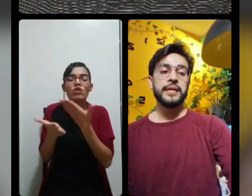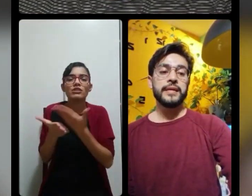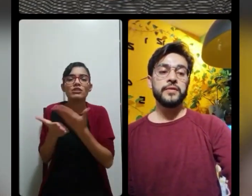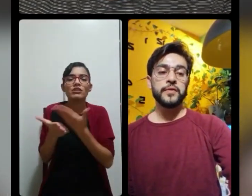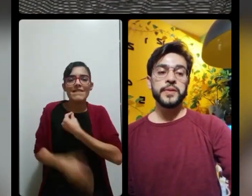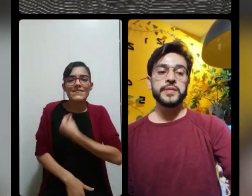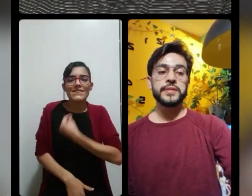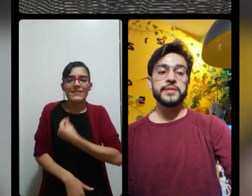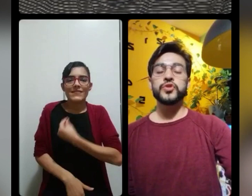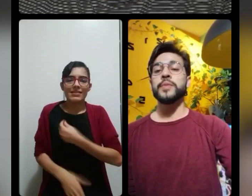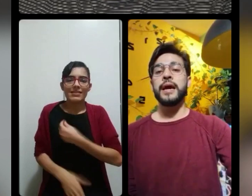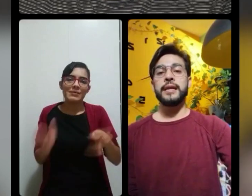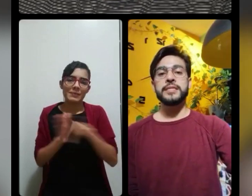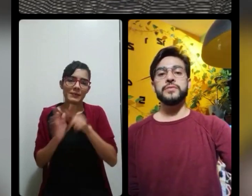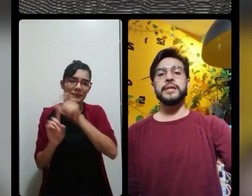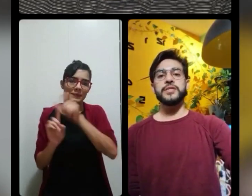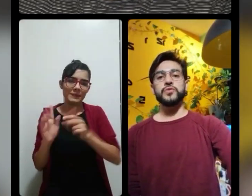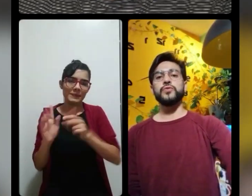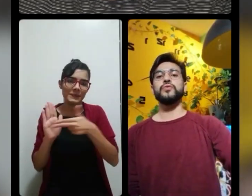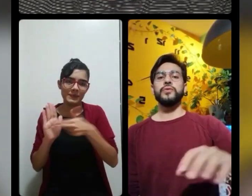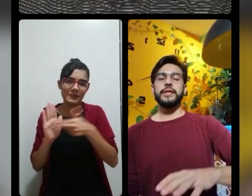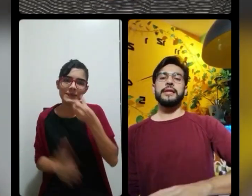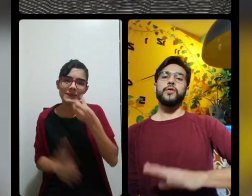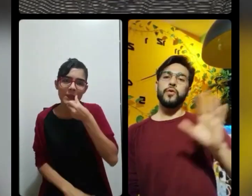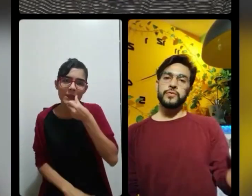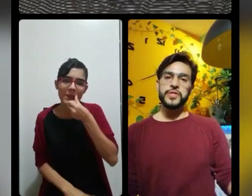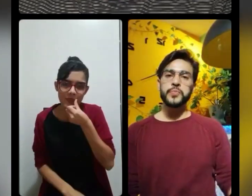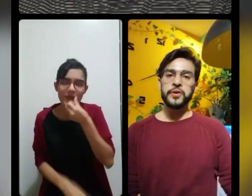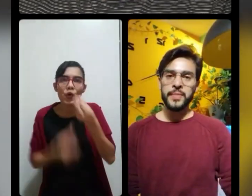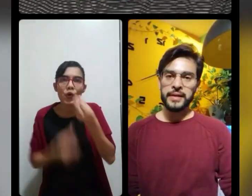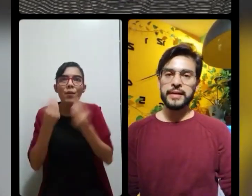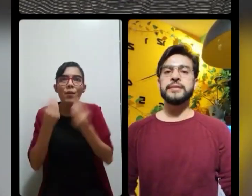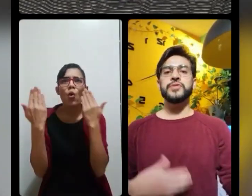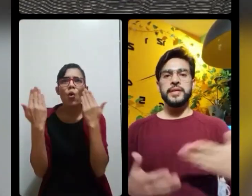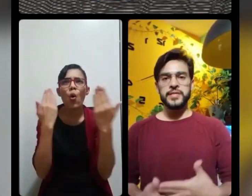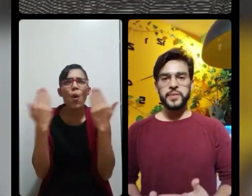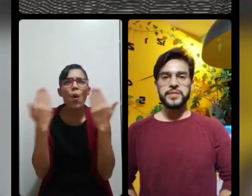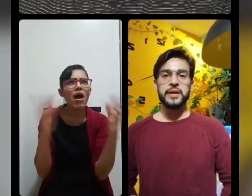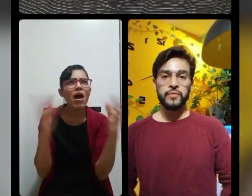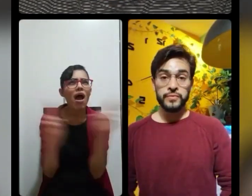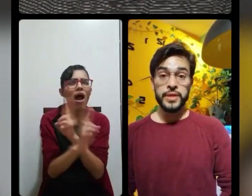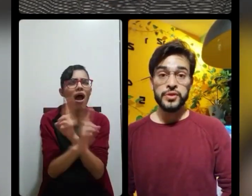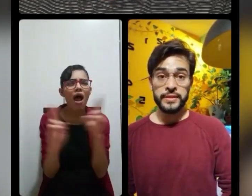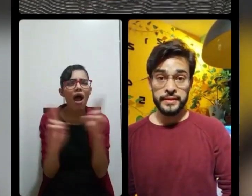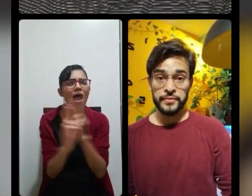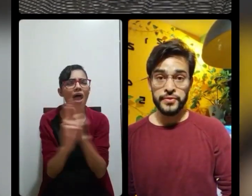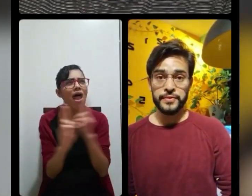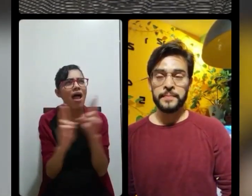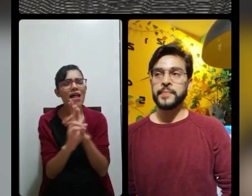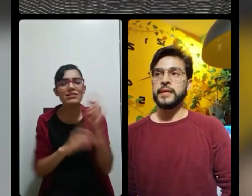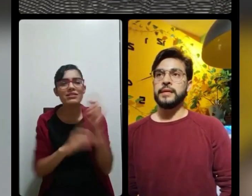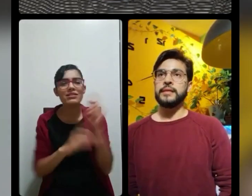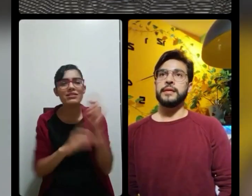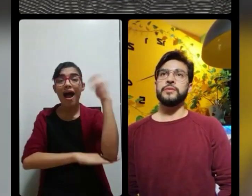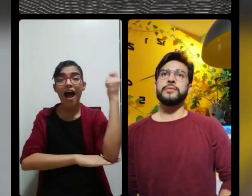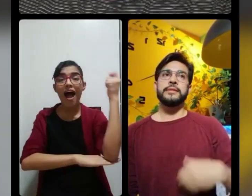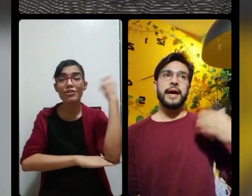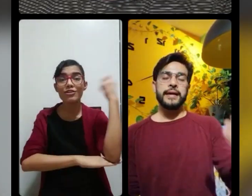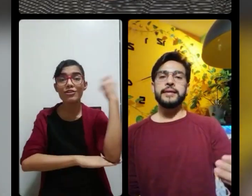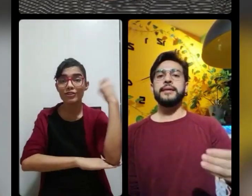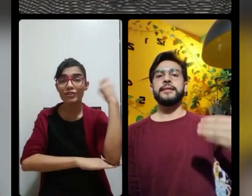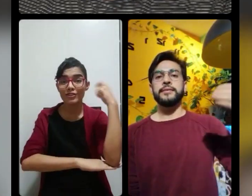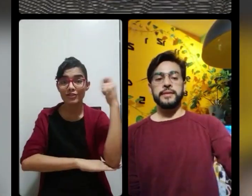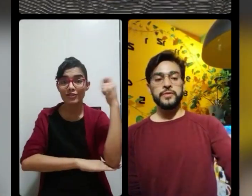especialização, que eu venho pesquisando sobre a relação de Cascudo com os hispano-americanos, em especial com os argentinos.